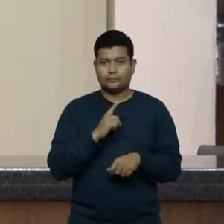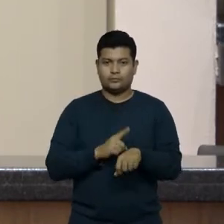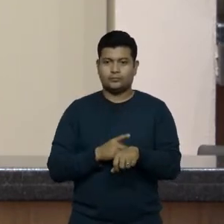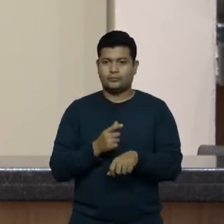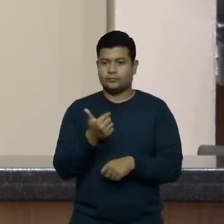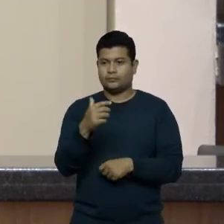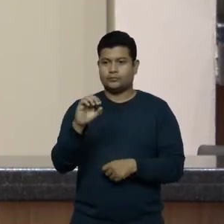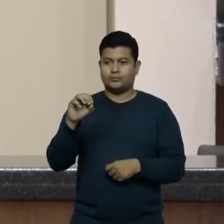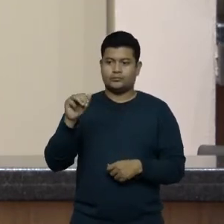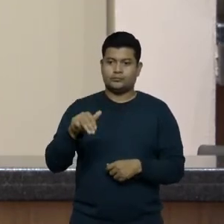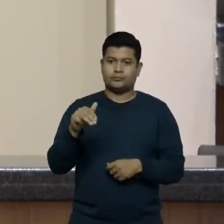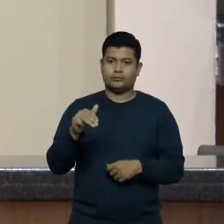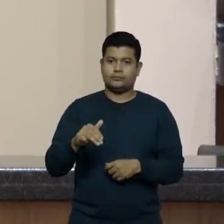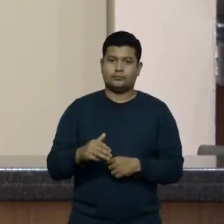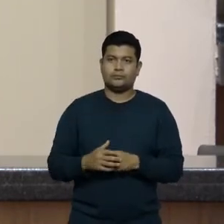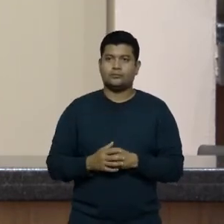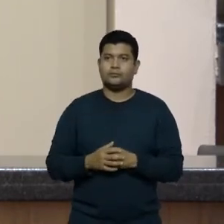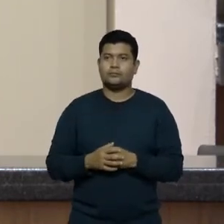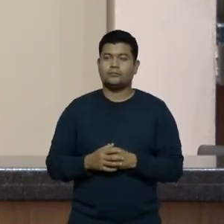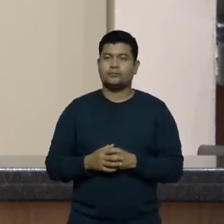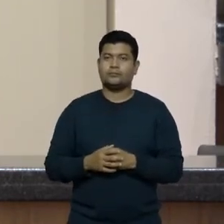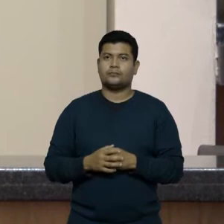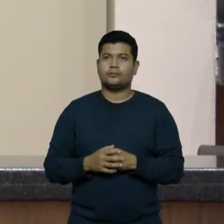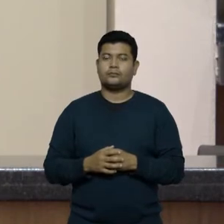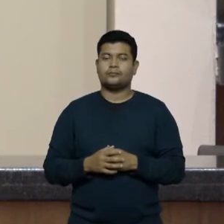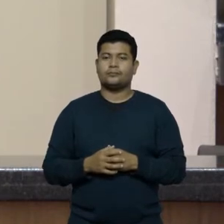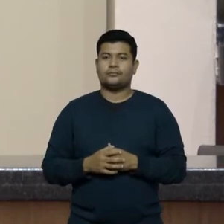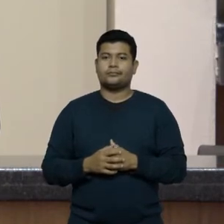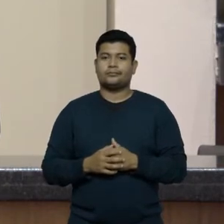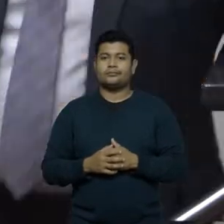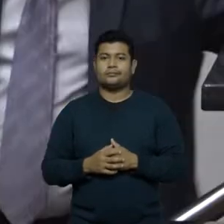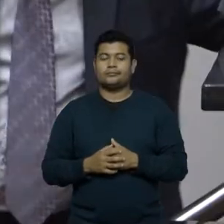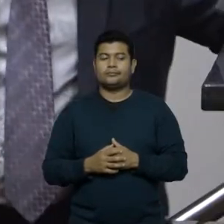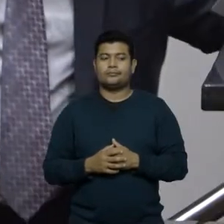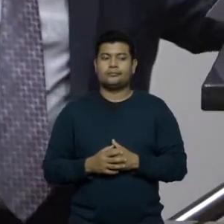tempo de até 10 minutos